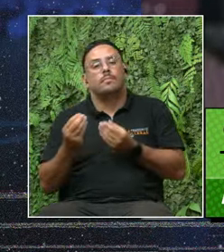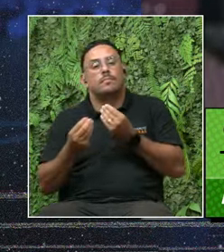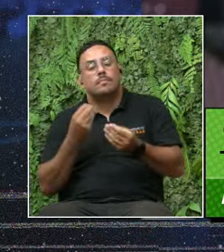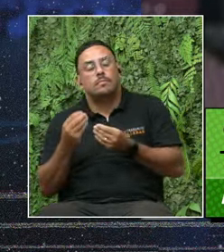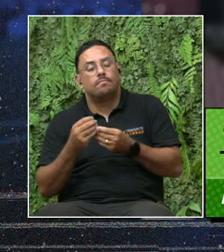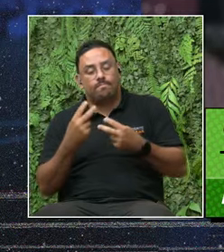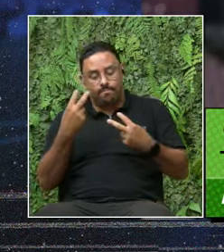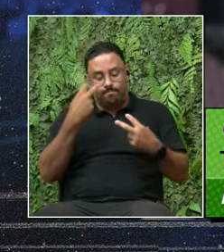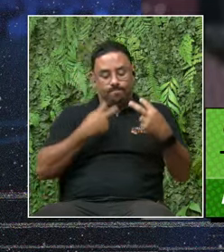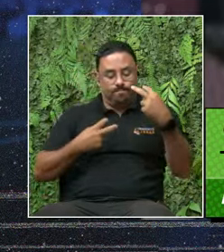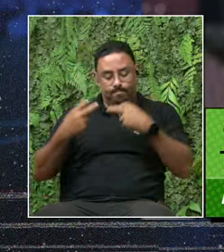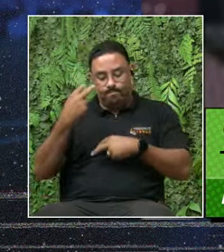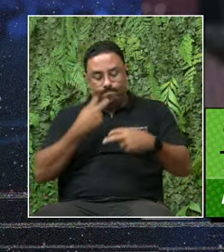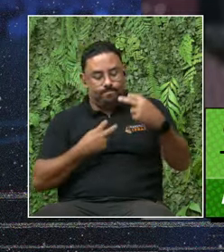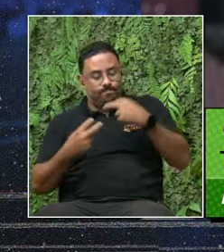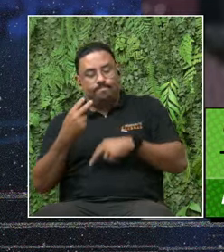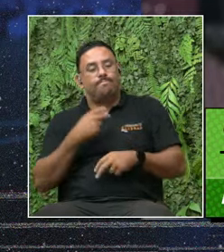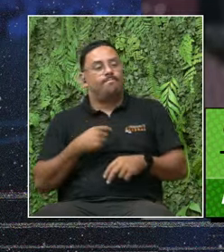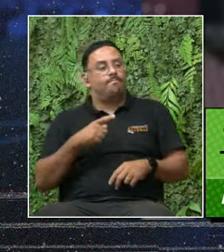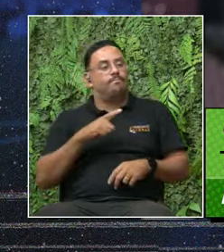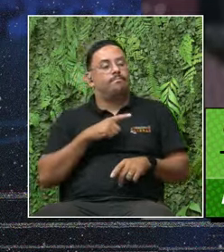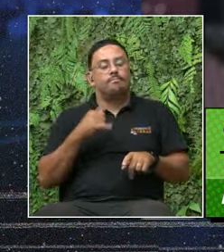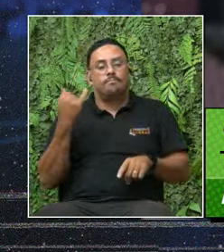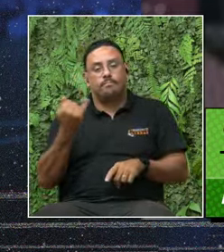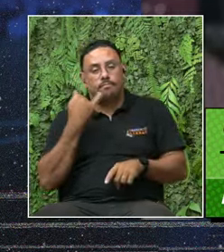futo constante